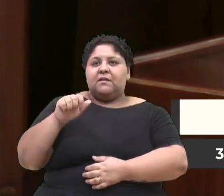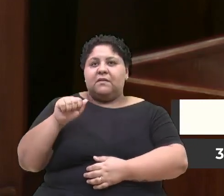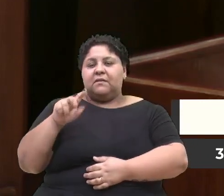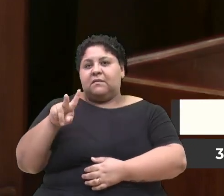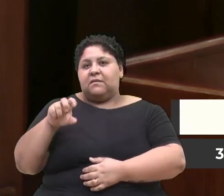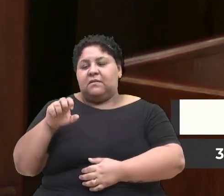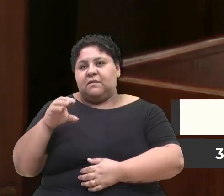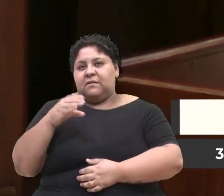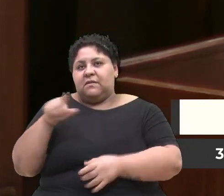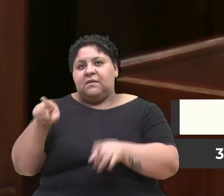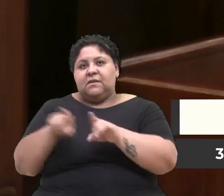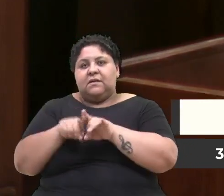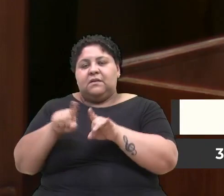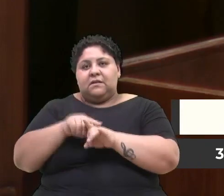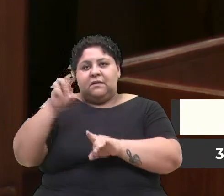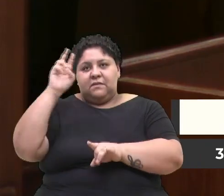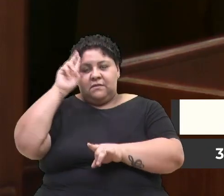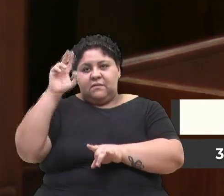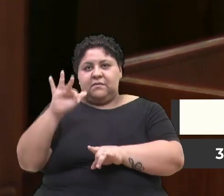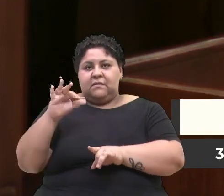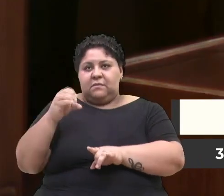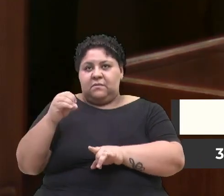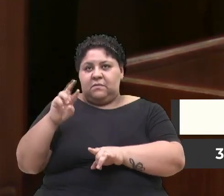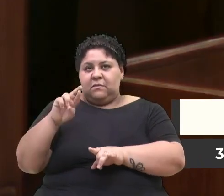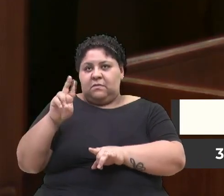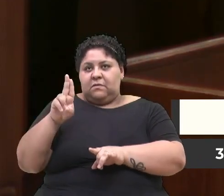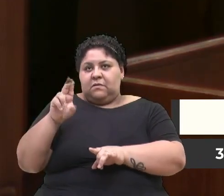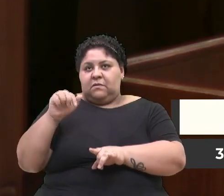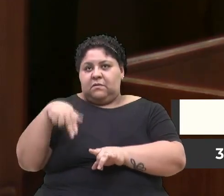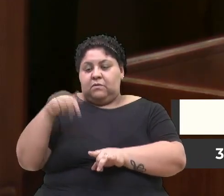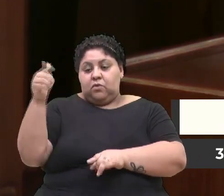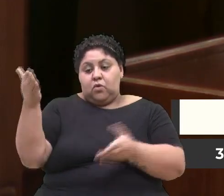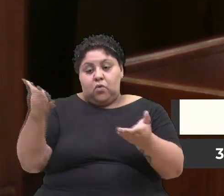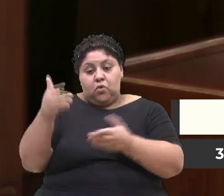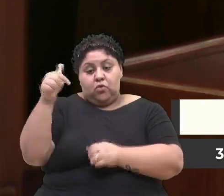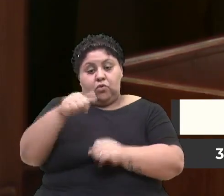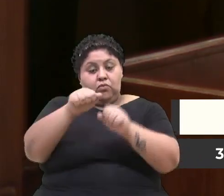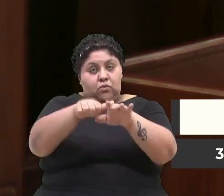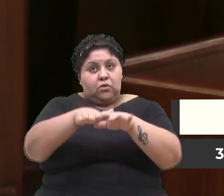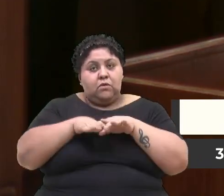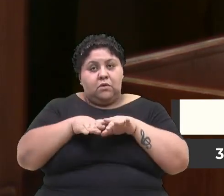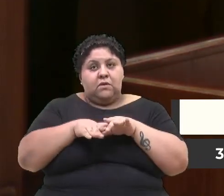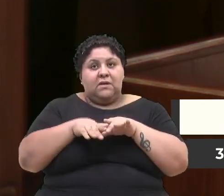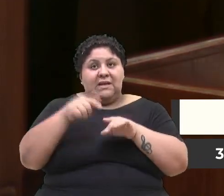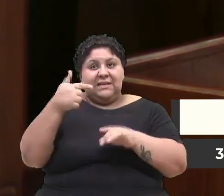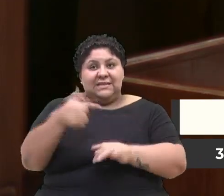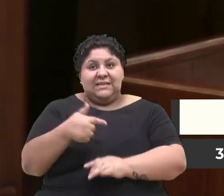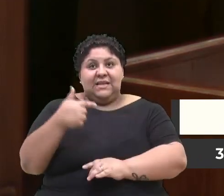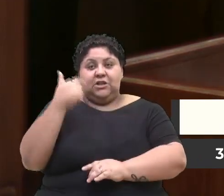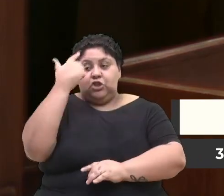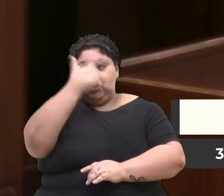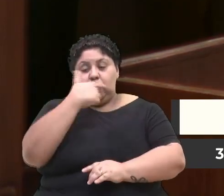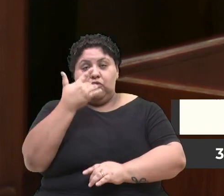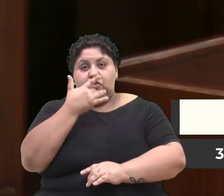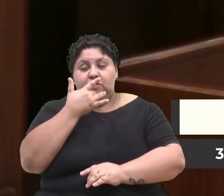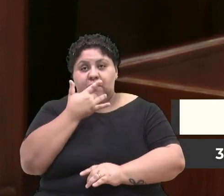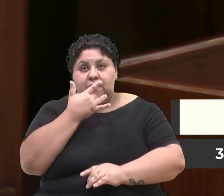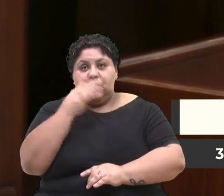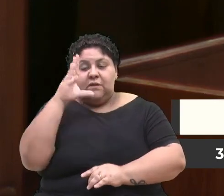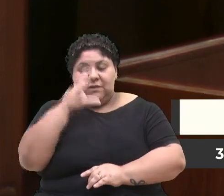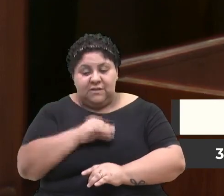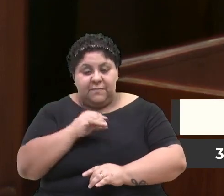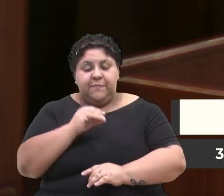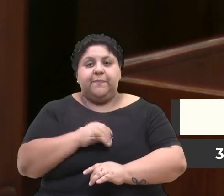do Fórum. Será hoje, aqui nesse plenário, às 19 horas. Amanhã à noite,